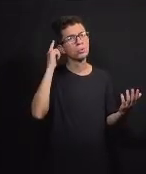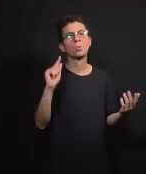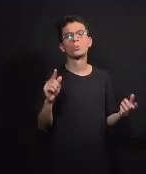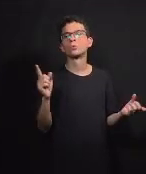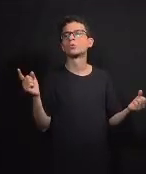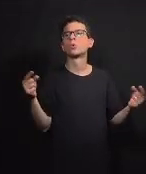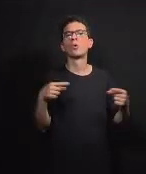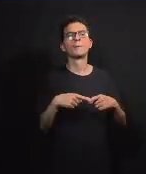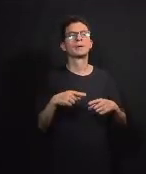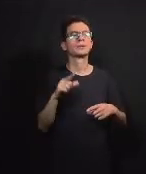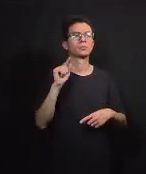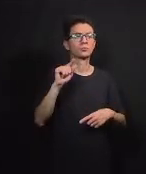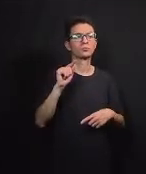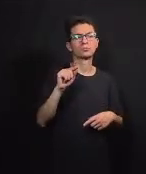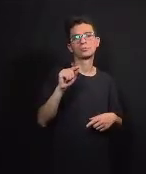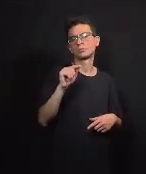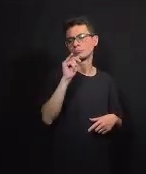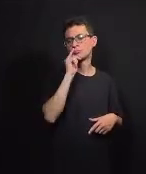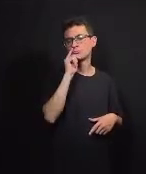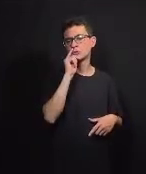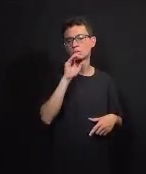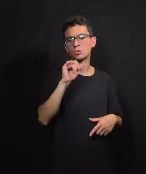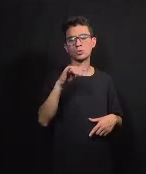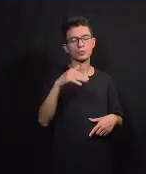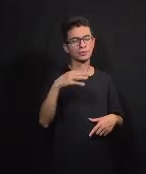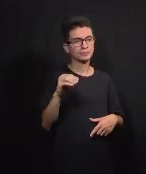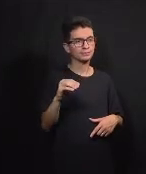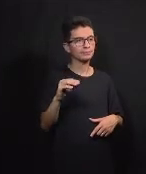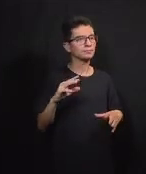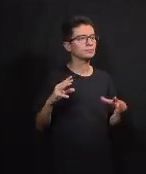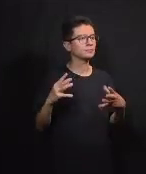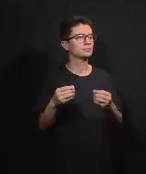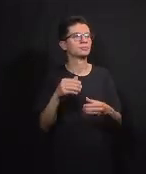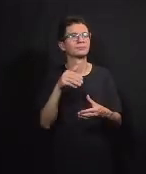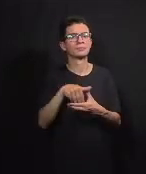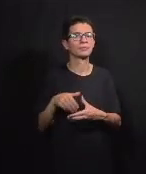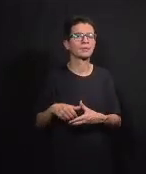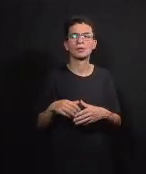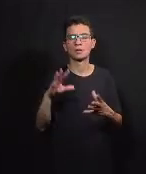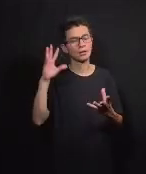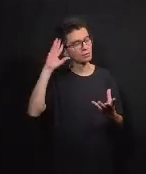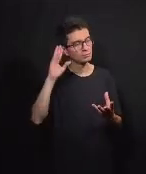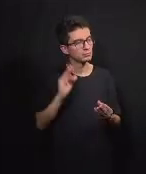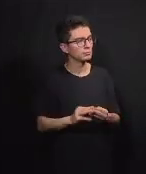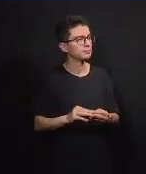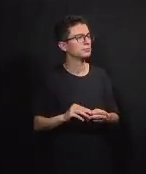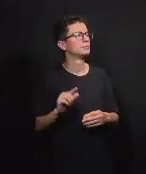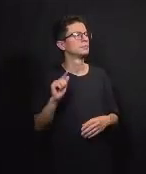de que a solidificação da democracia pressupõe